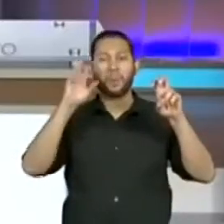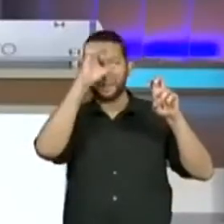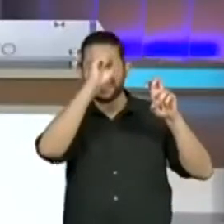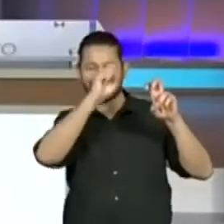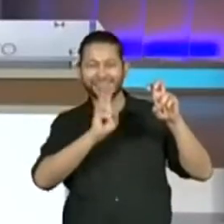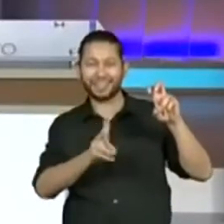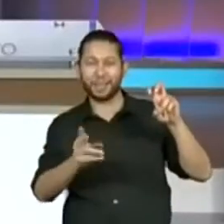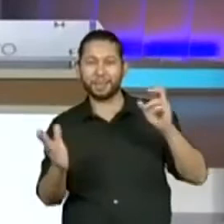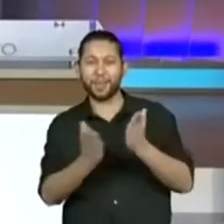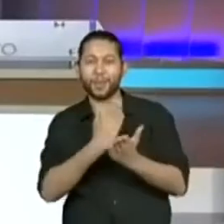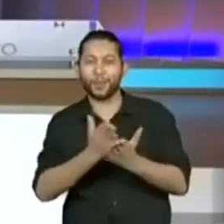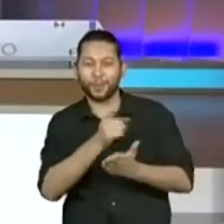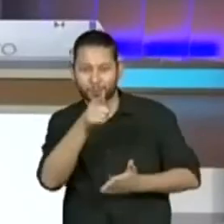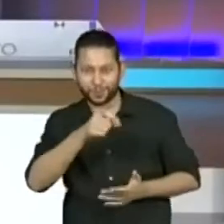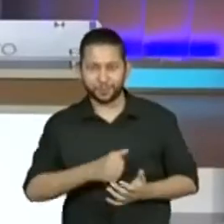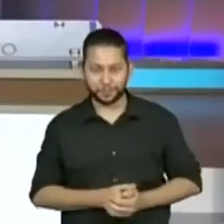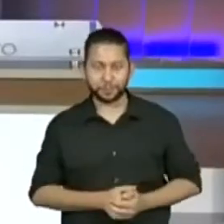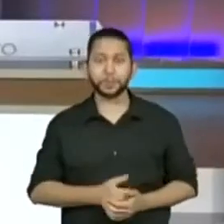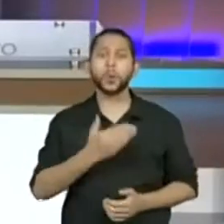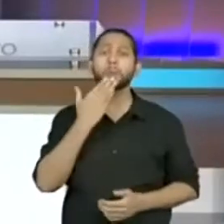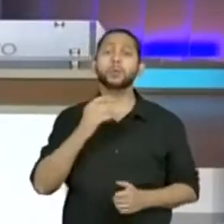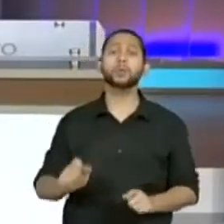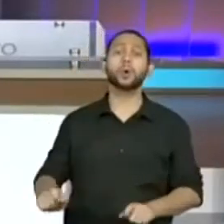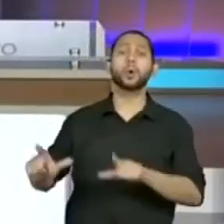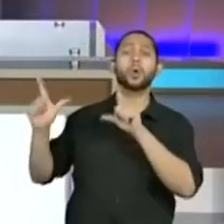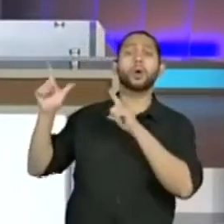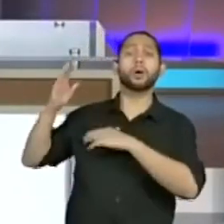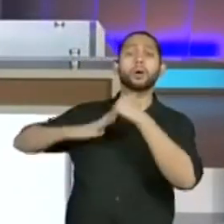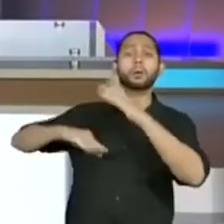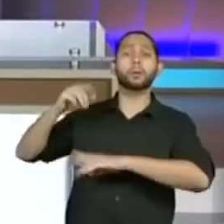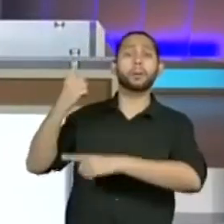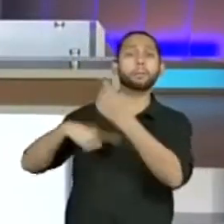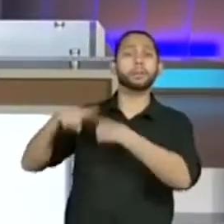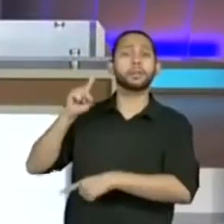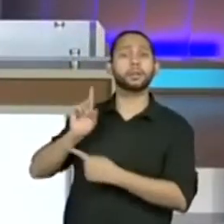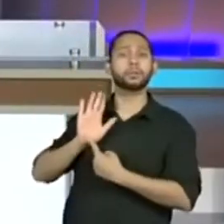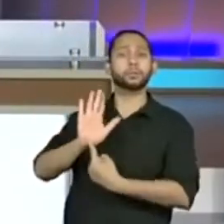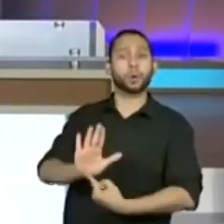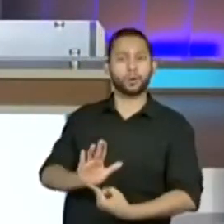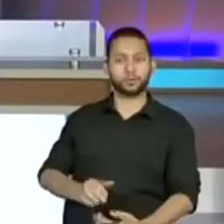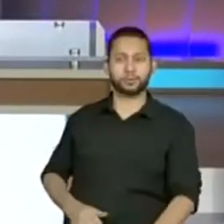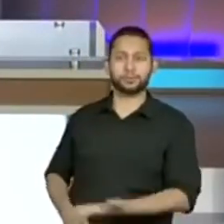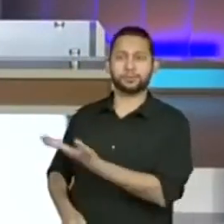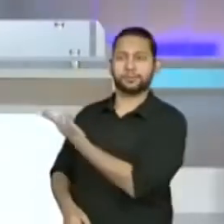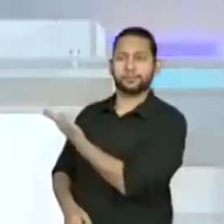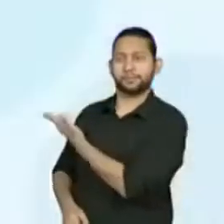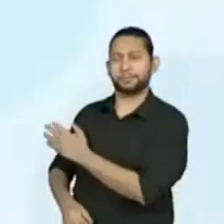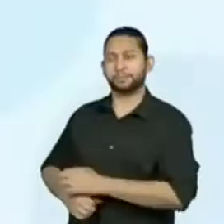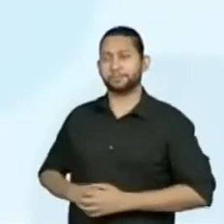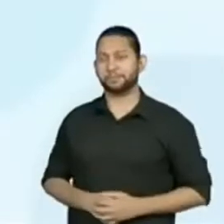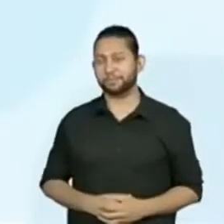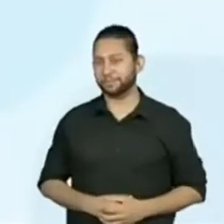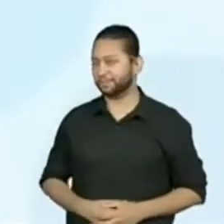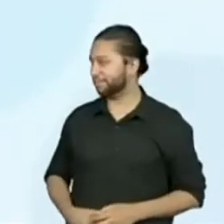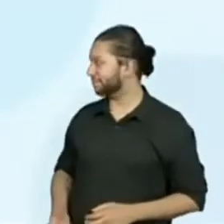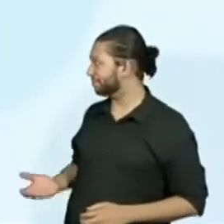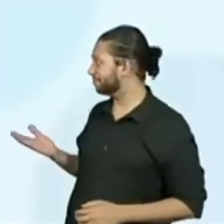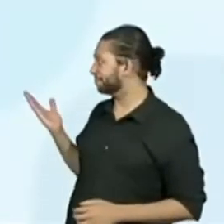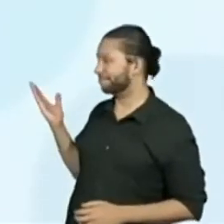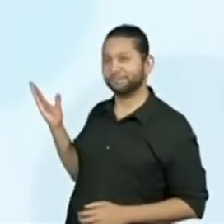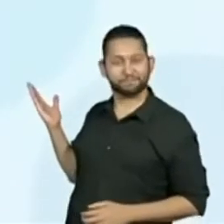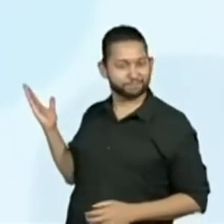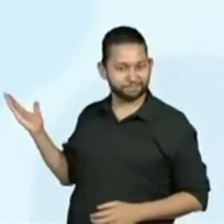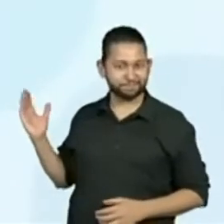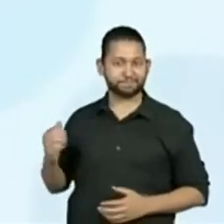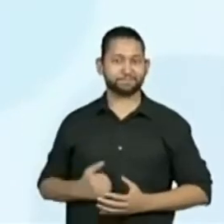certo? Então, eu vou pedir para o oráculo colocar a nossa habilidade na telinha e volto para falar com vocês, certo? A habilidade